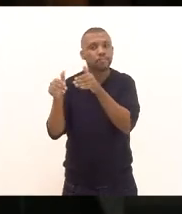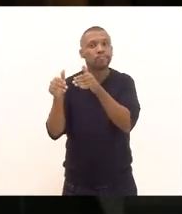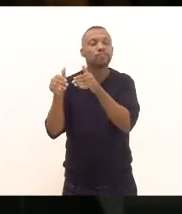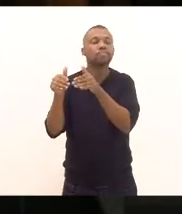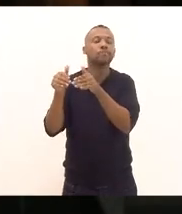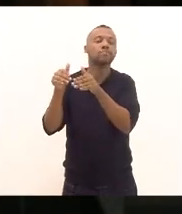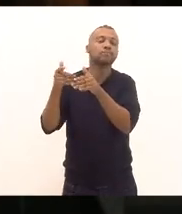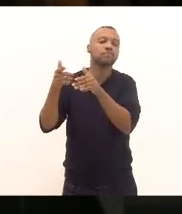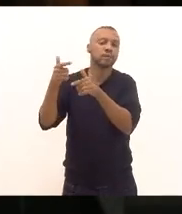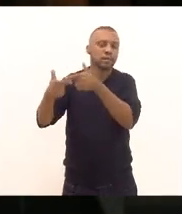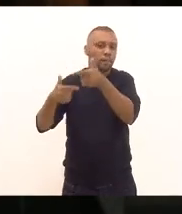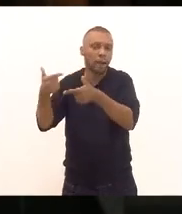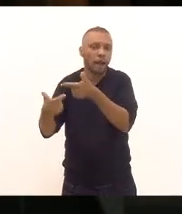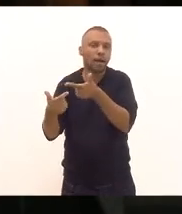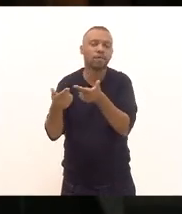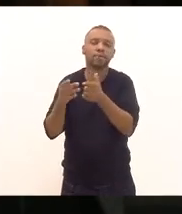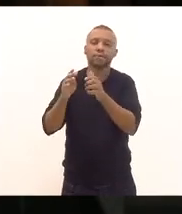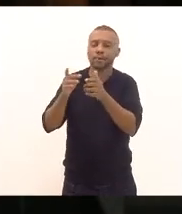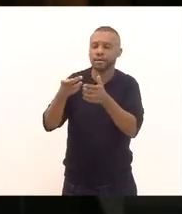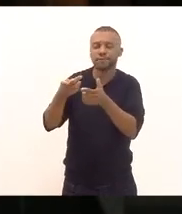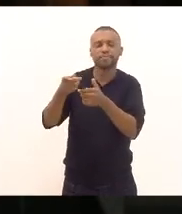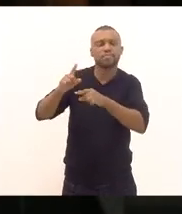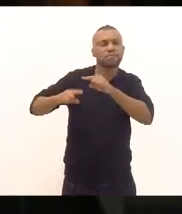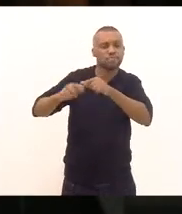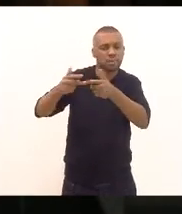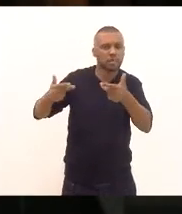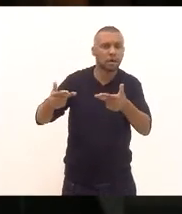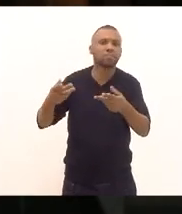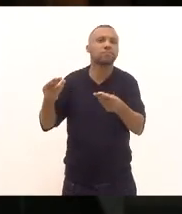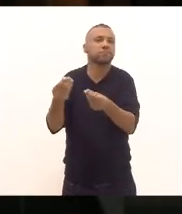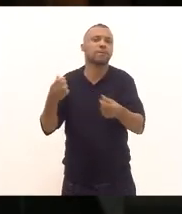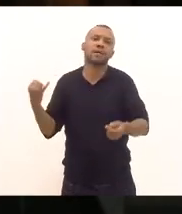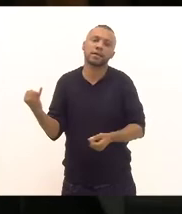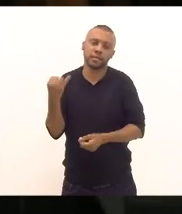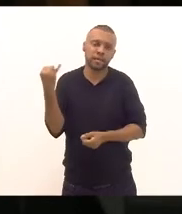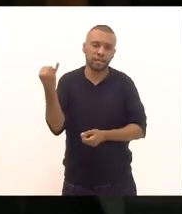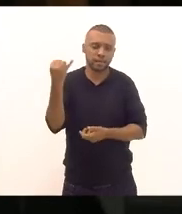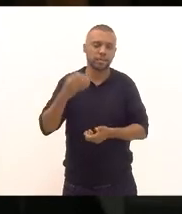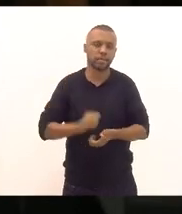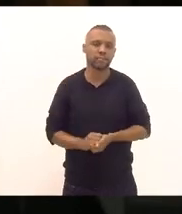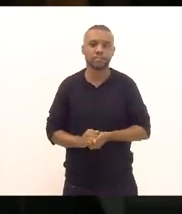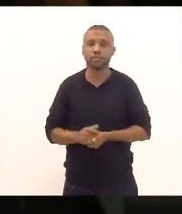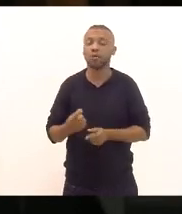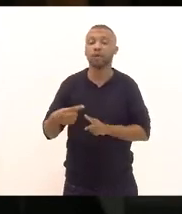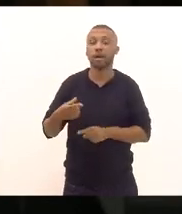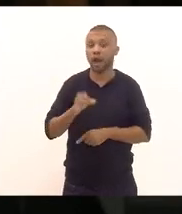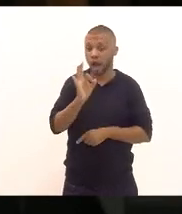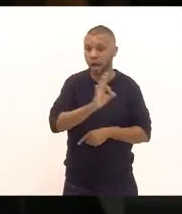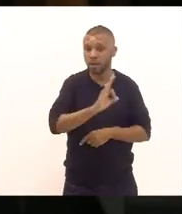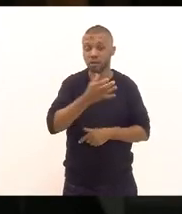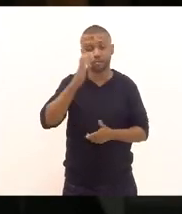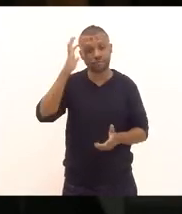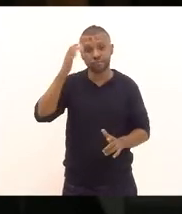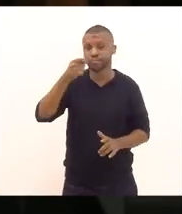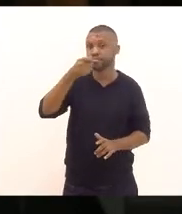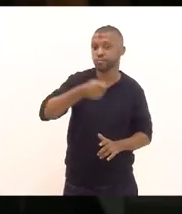essenciais porque ali curta quem definiu foi o Supremo